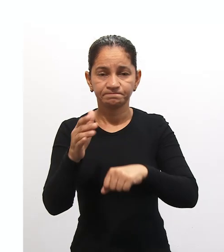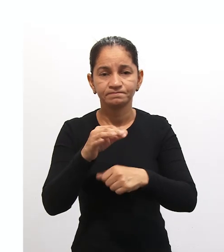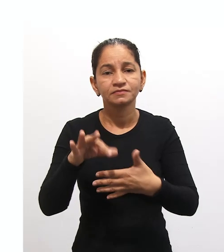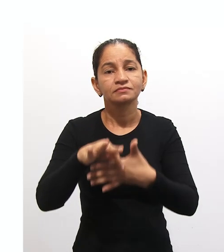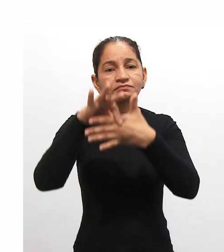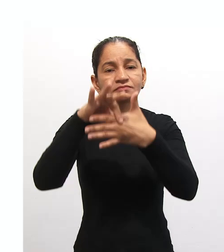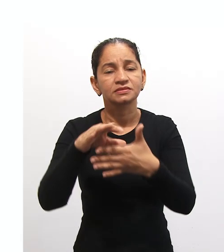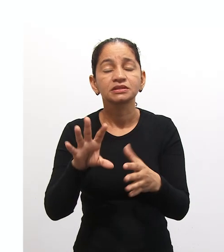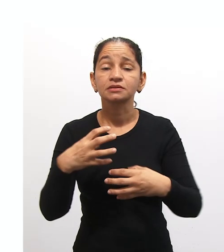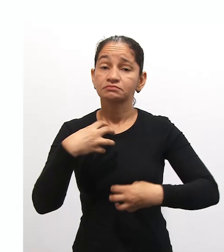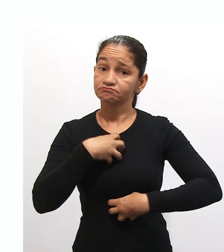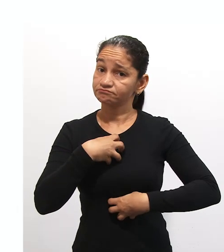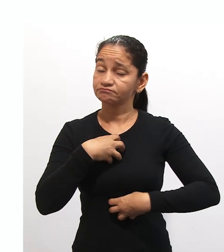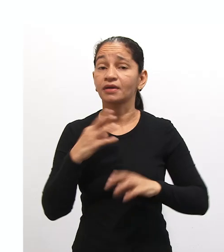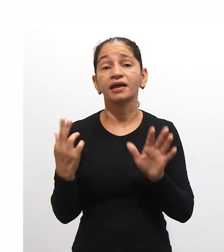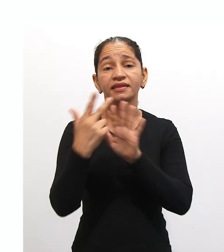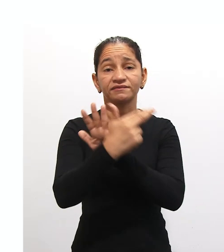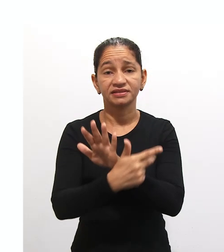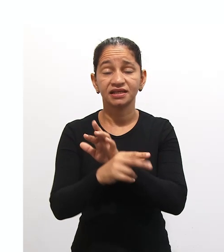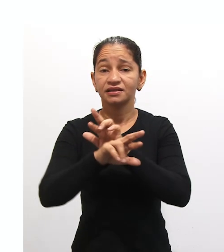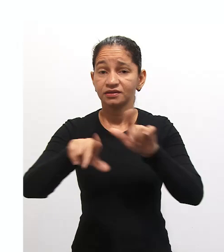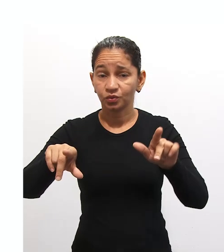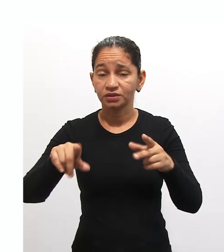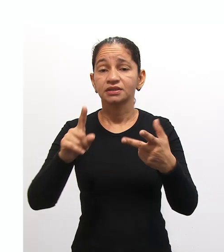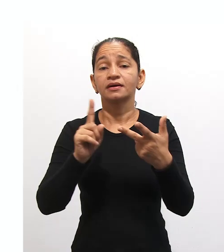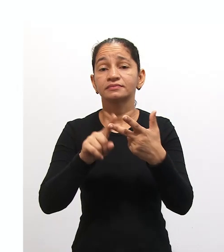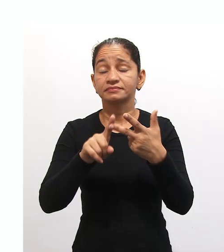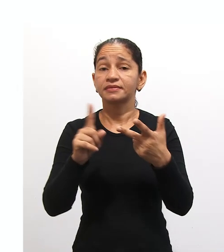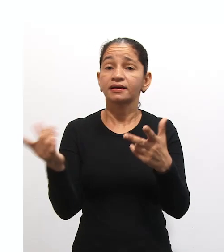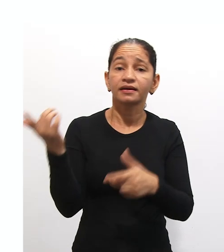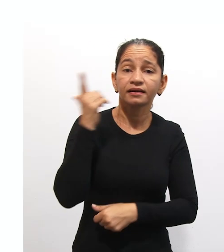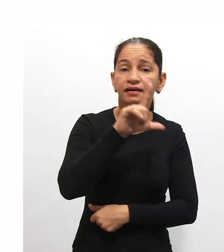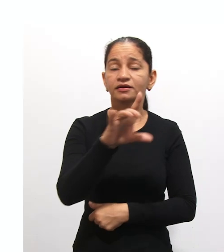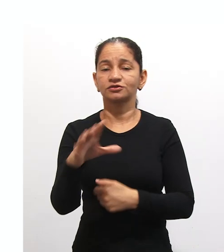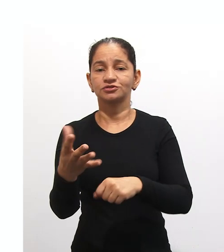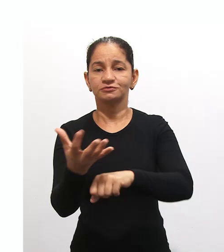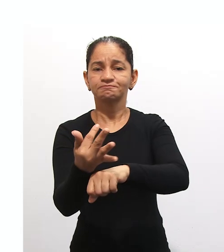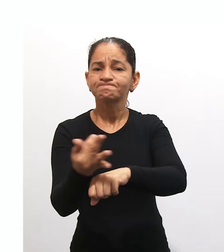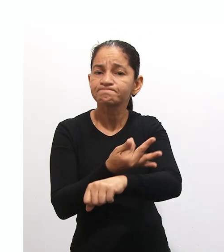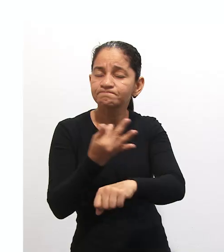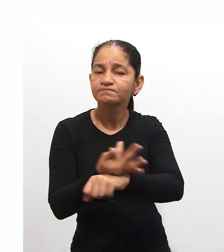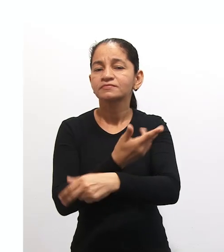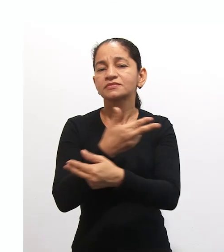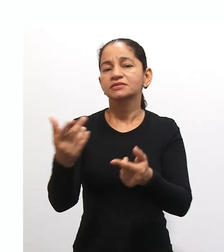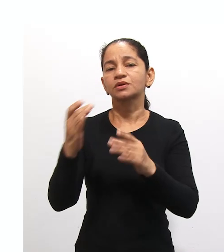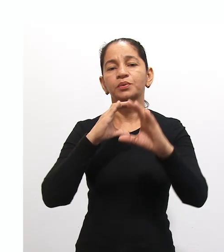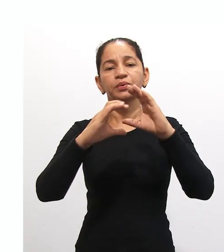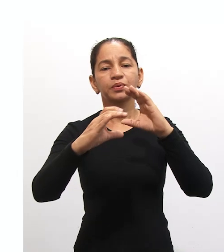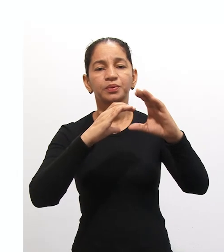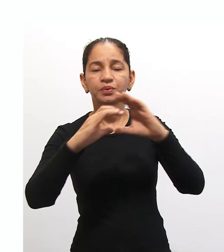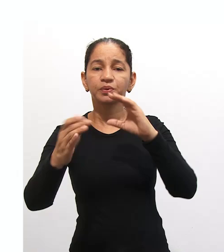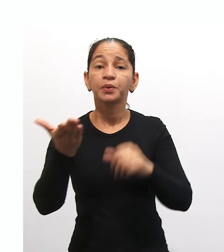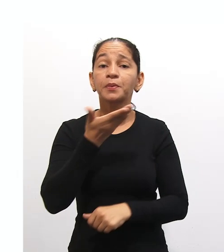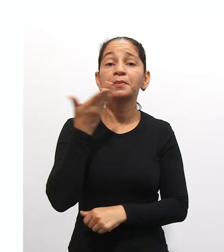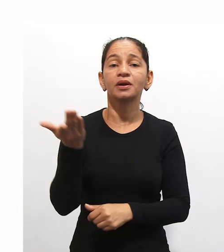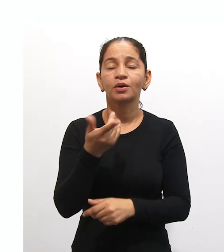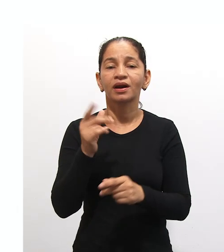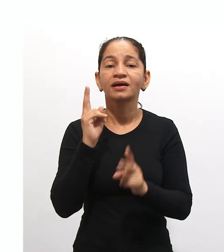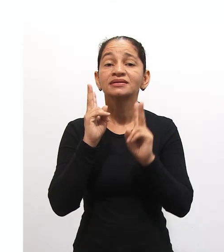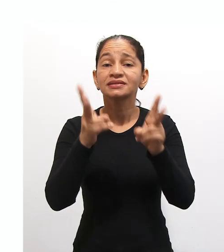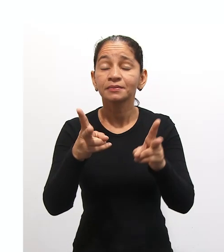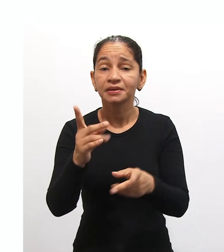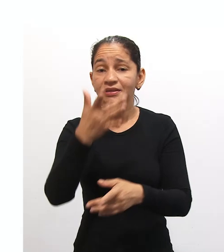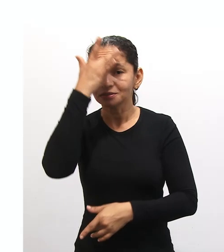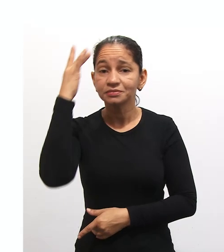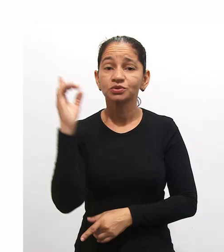exercitar a liderança participativa e sensível à diversidade e garantir essa interação afetiva, comunicação fluida